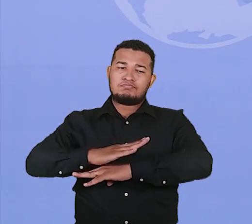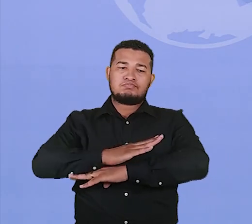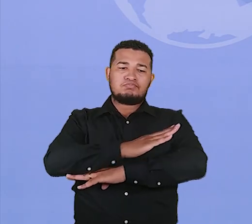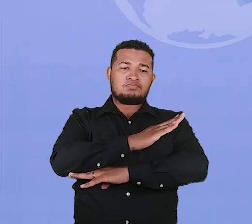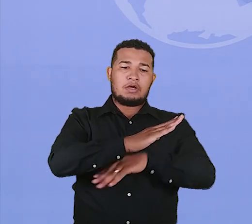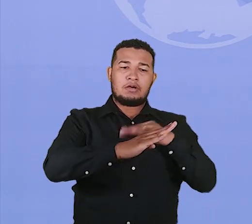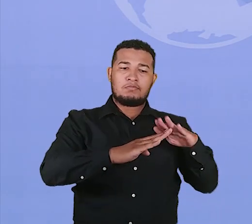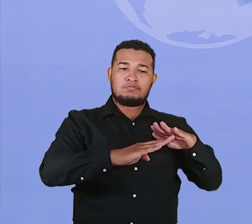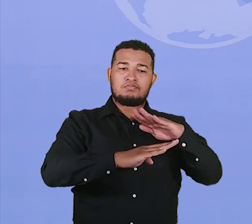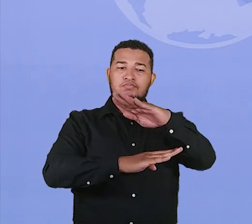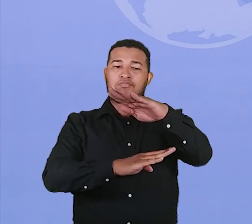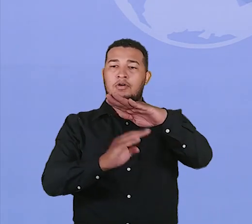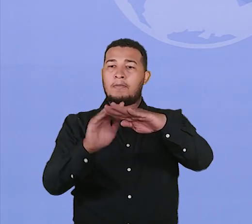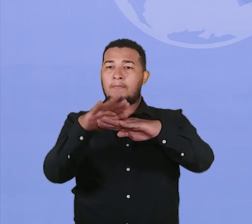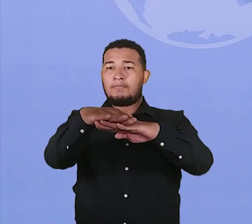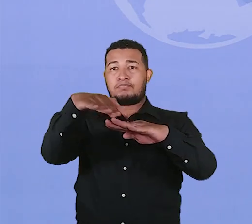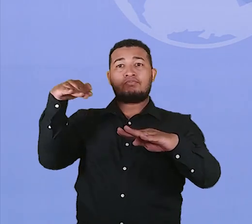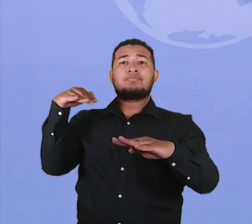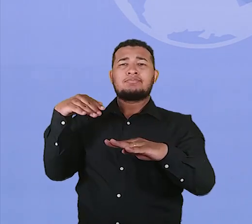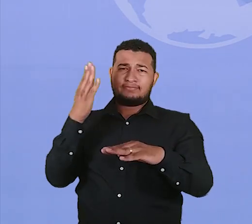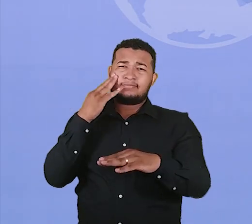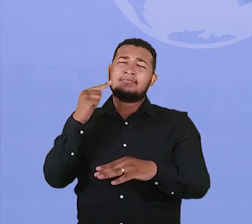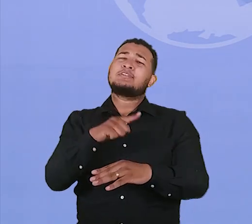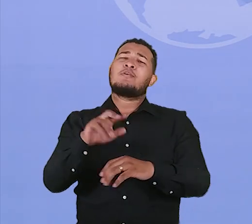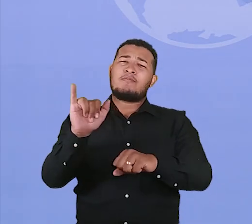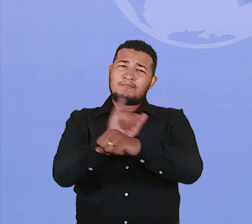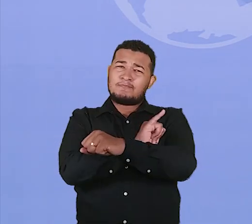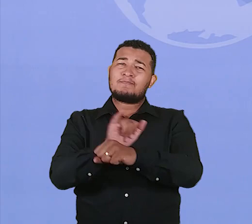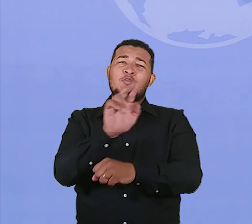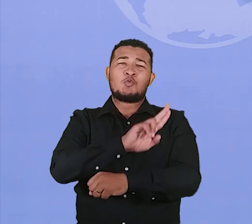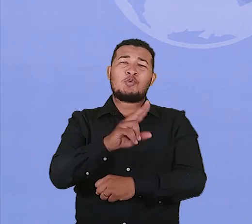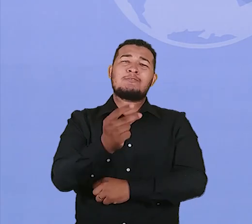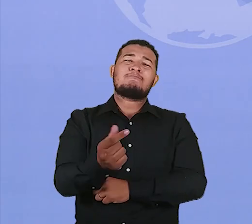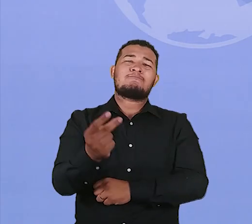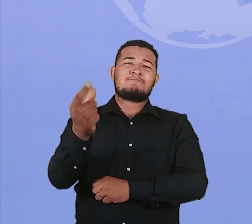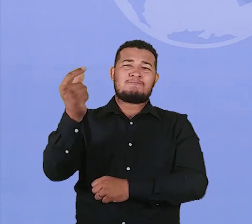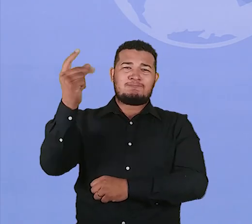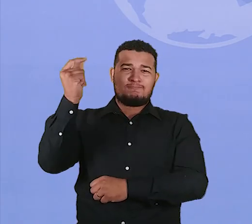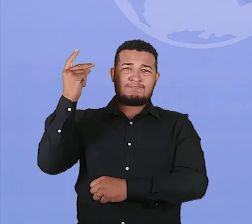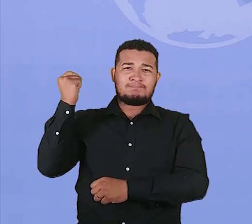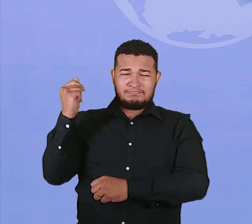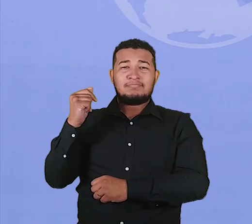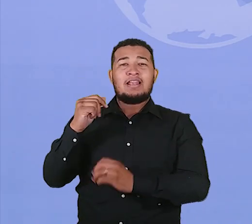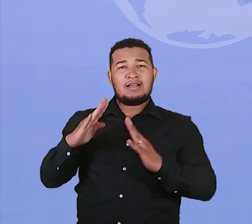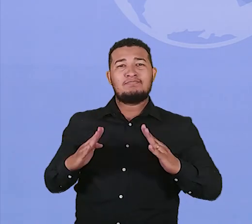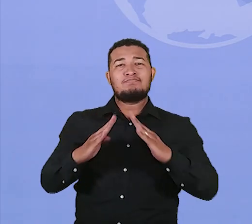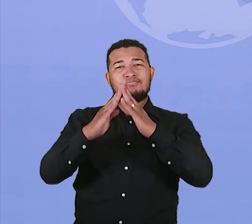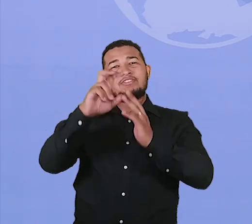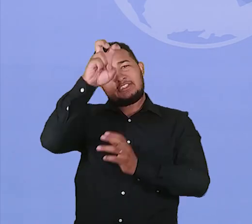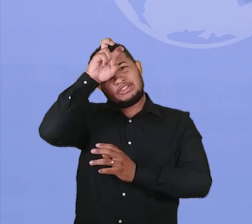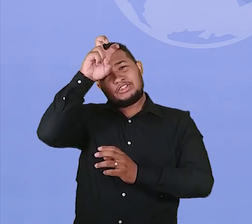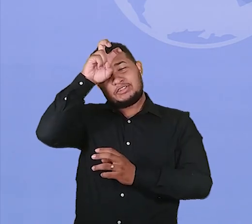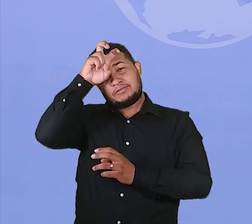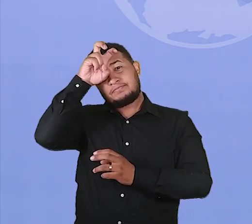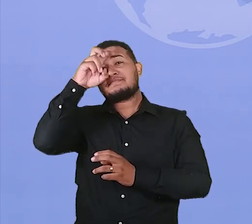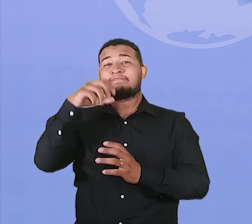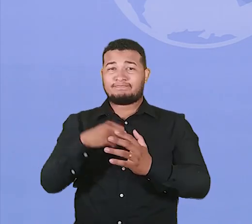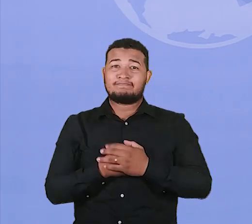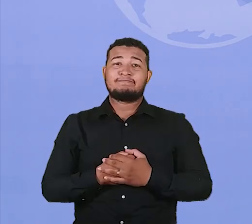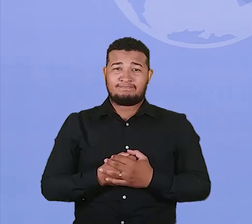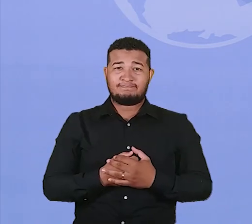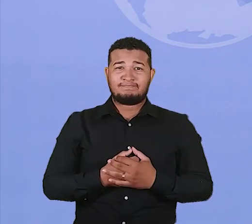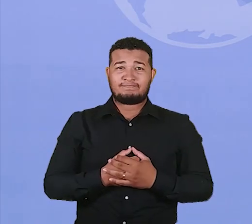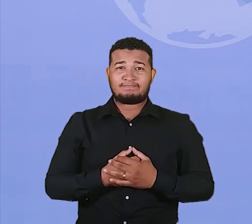inclinado tá vendo como essa máquina assim quiser muito antiga eles já utilizavam lá na época das pirâmides do egito tá